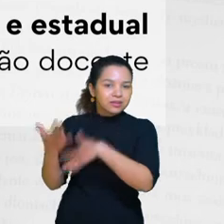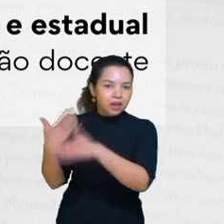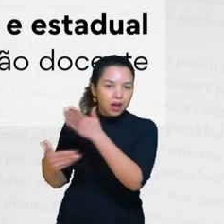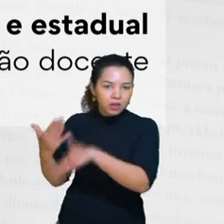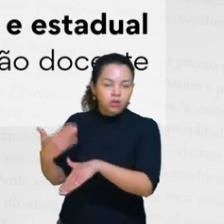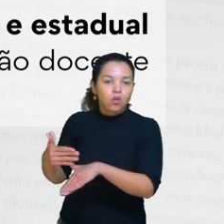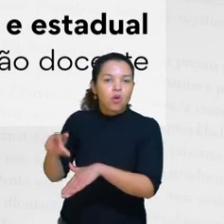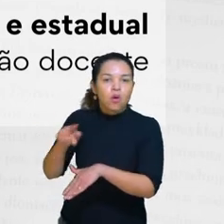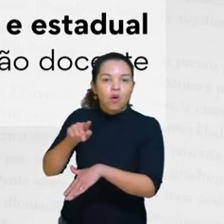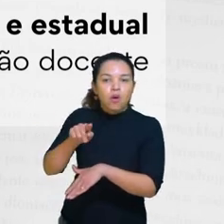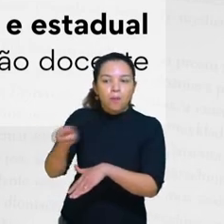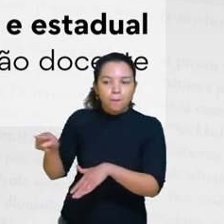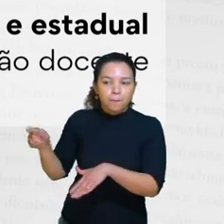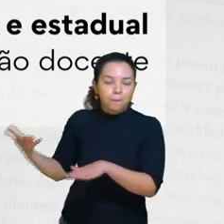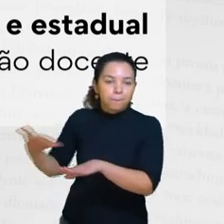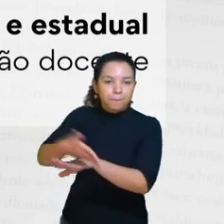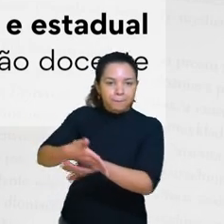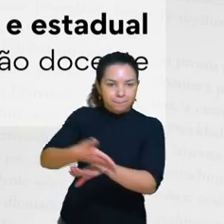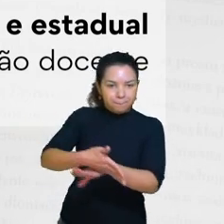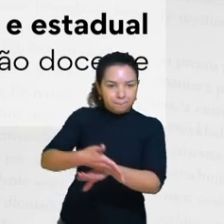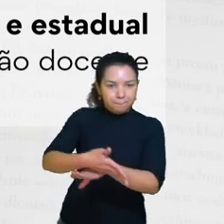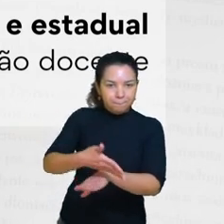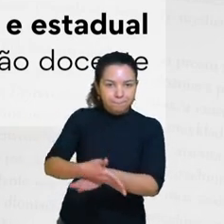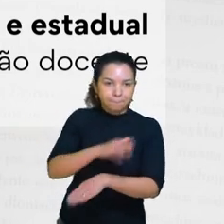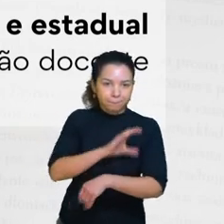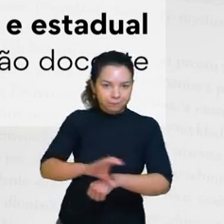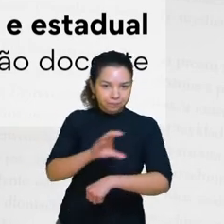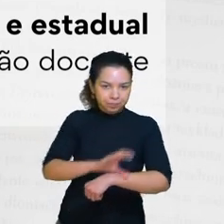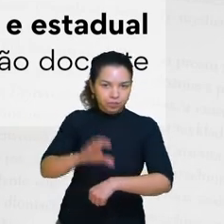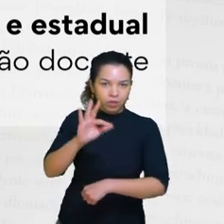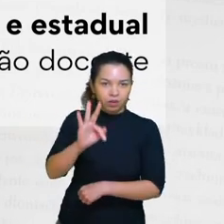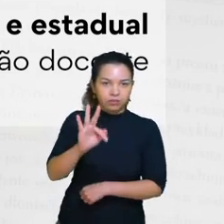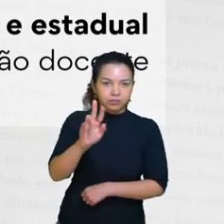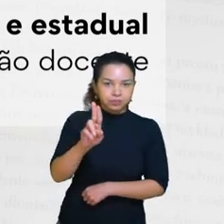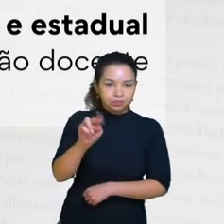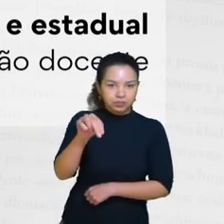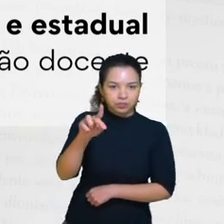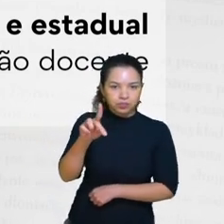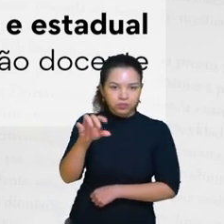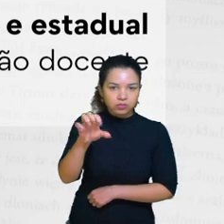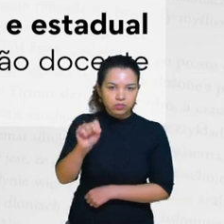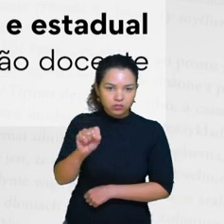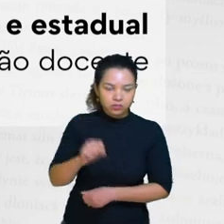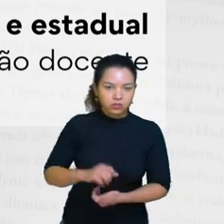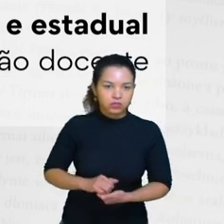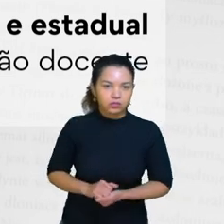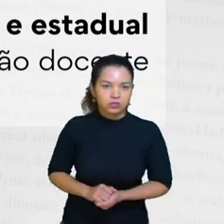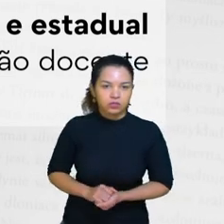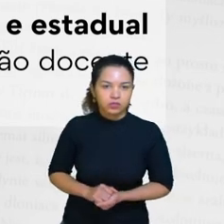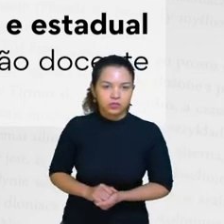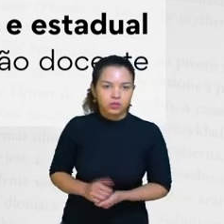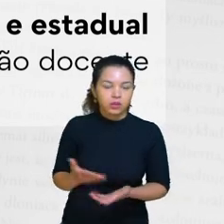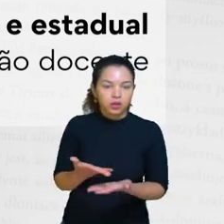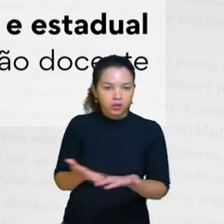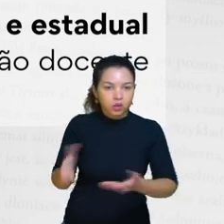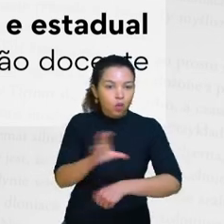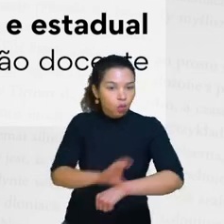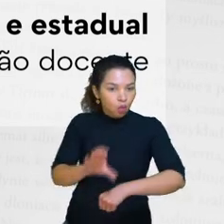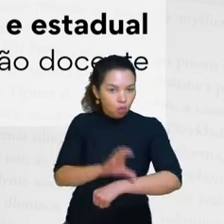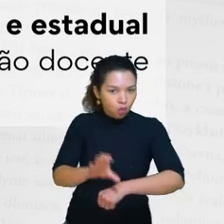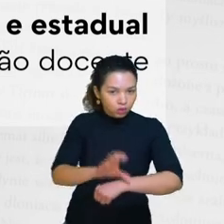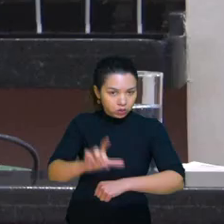dos de oferta dos cursos curso do fundz ofertados com recursos do fundz pela sede e esses cursos de